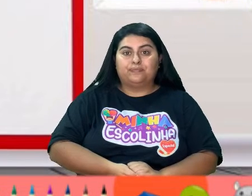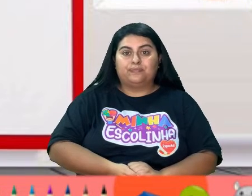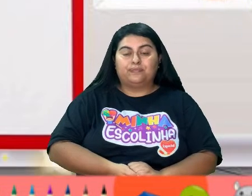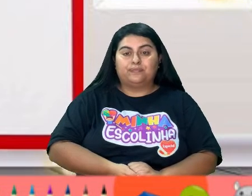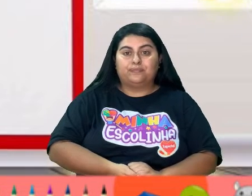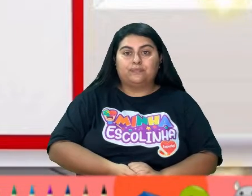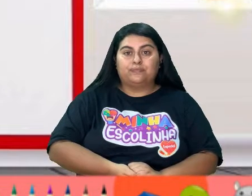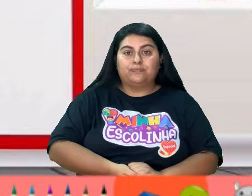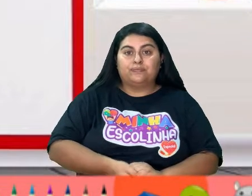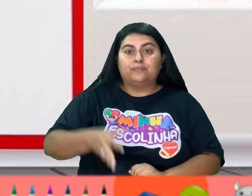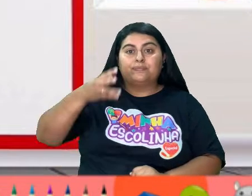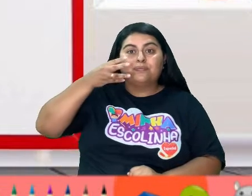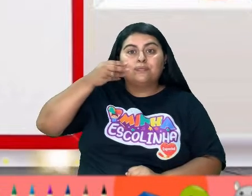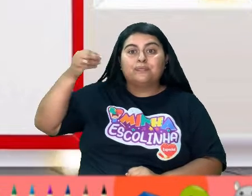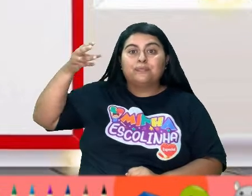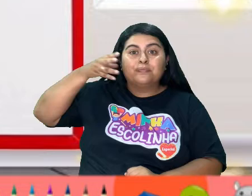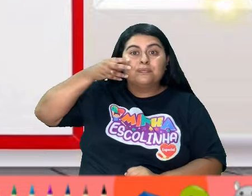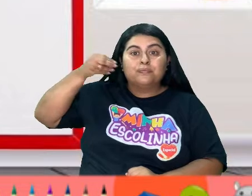Gato